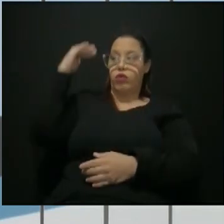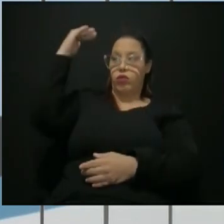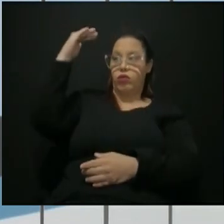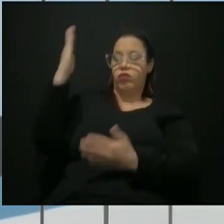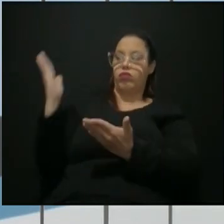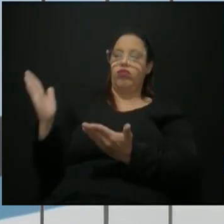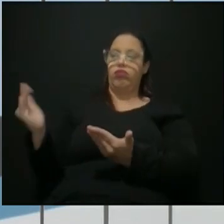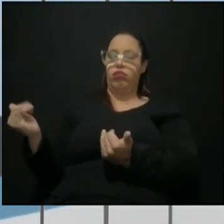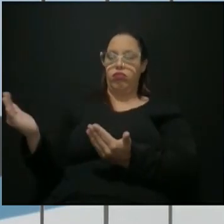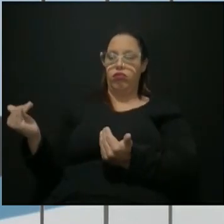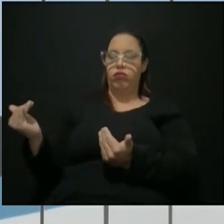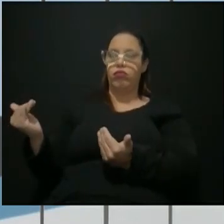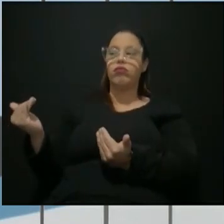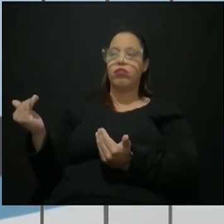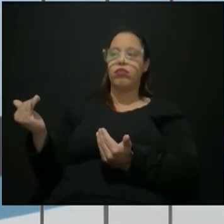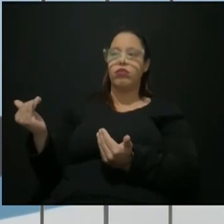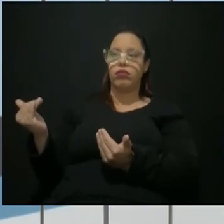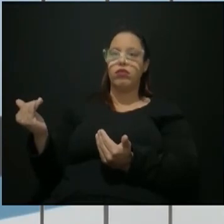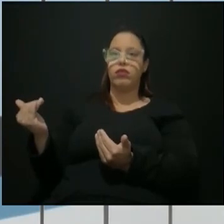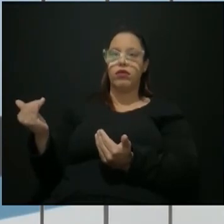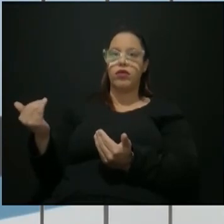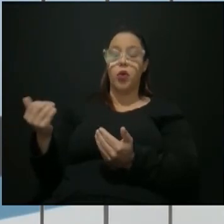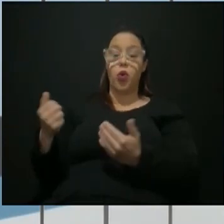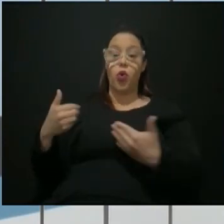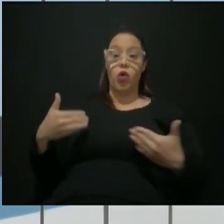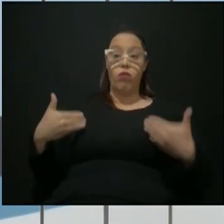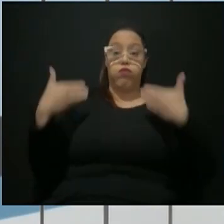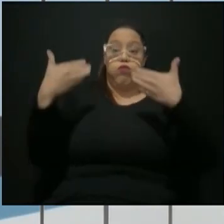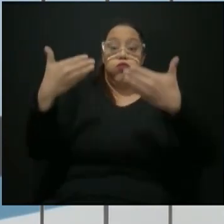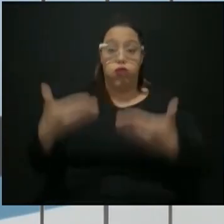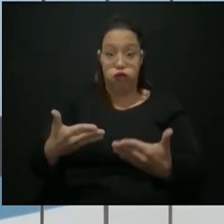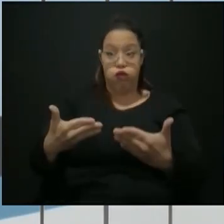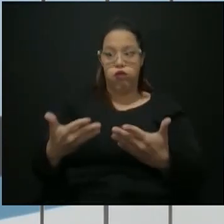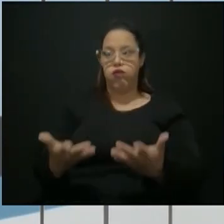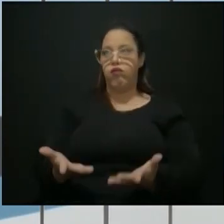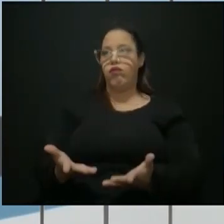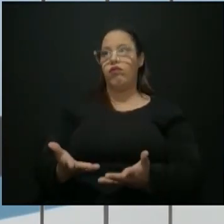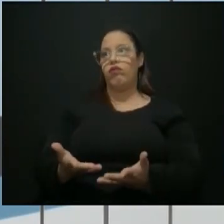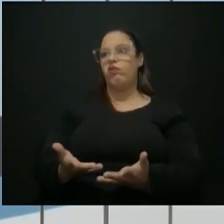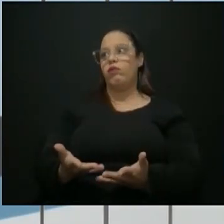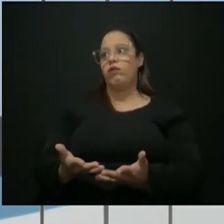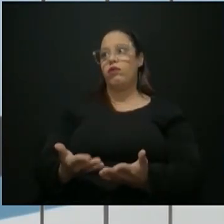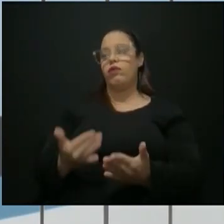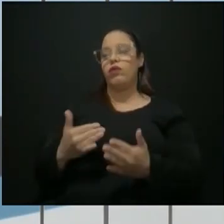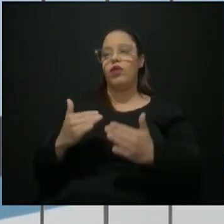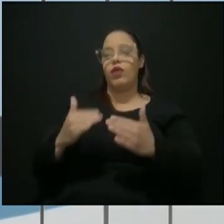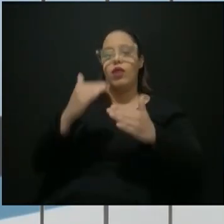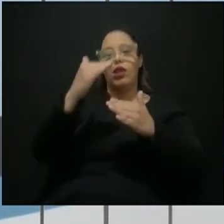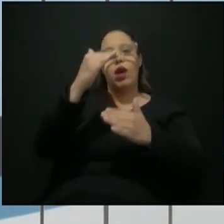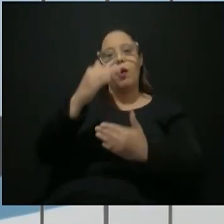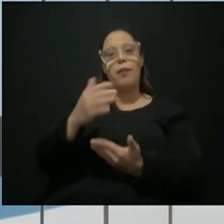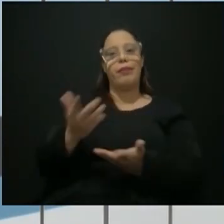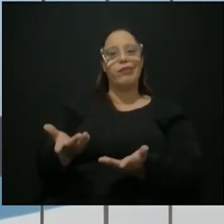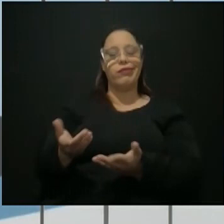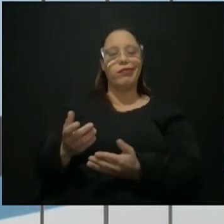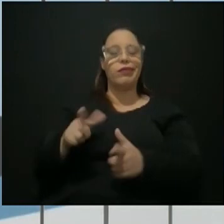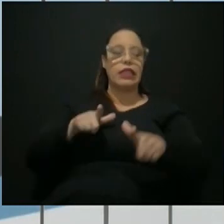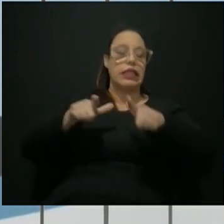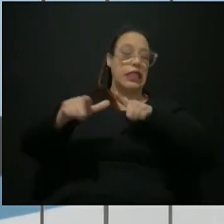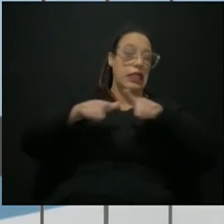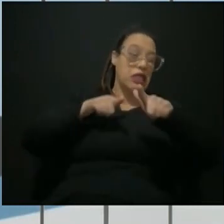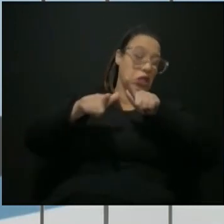que estão sendo empurrados para a informalidade, né? A gente tem um processo de precarização do trabalho, né? A gente